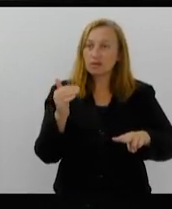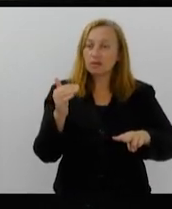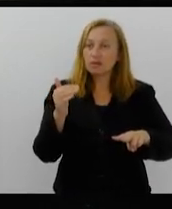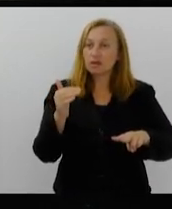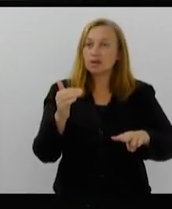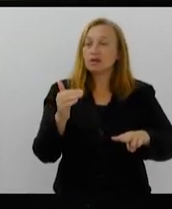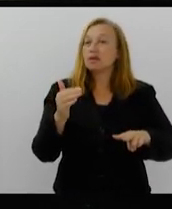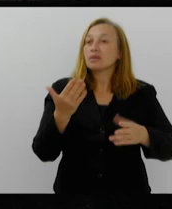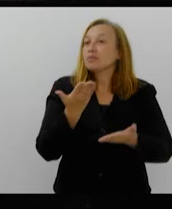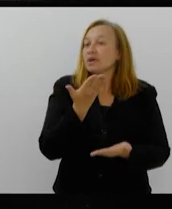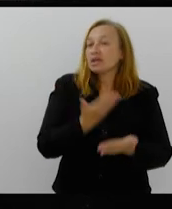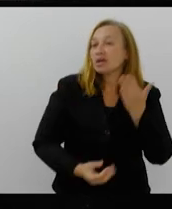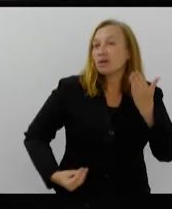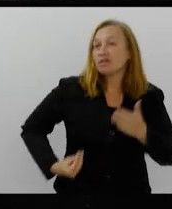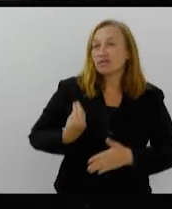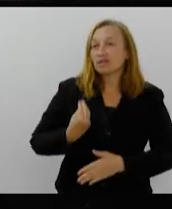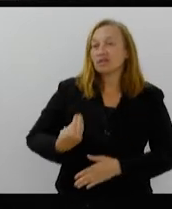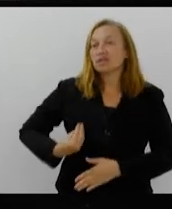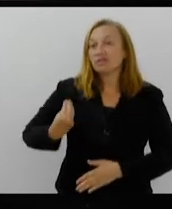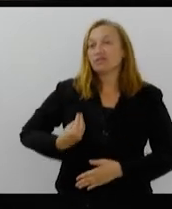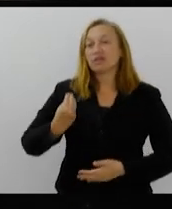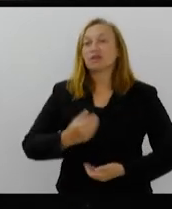de viver.